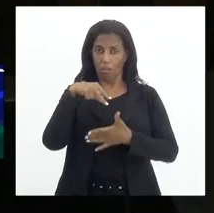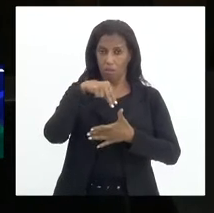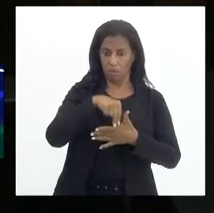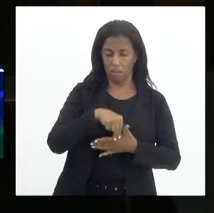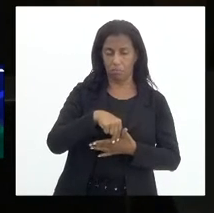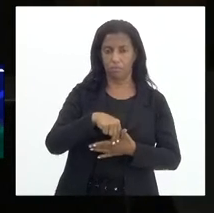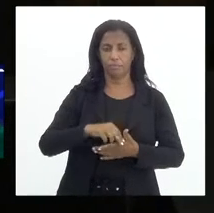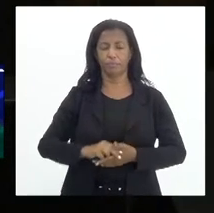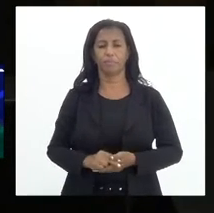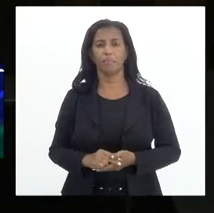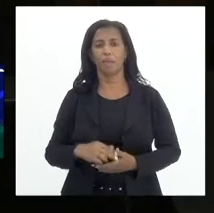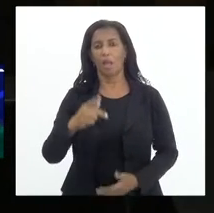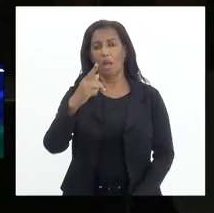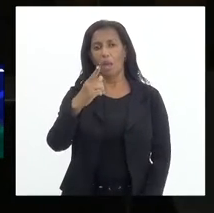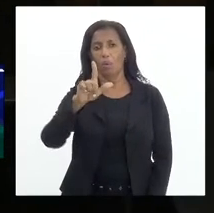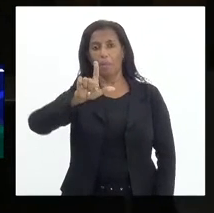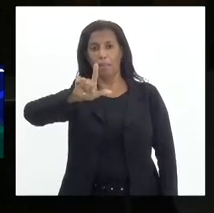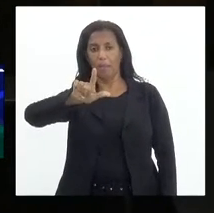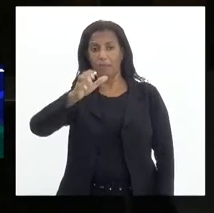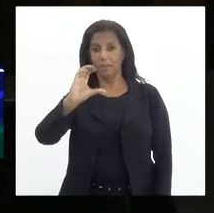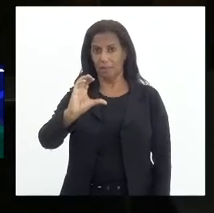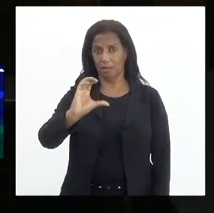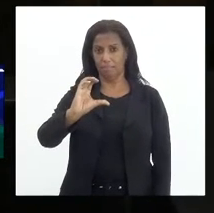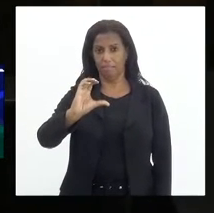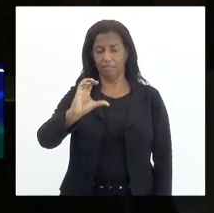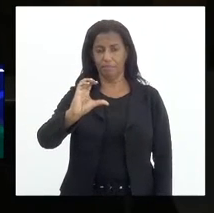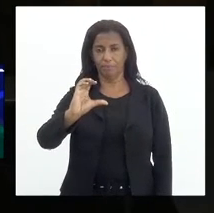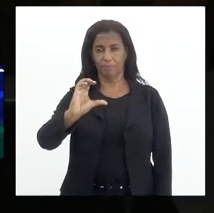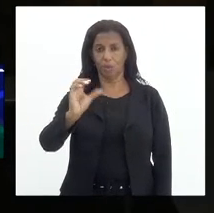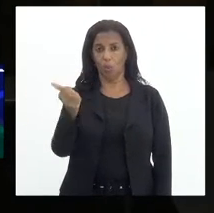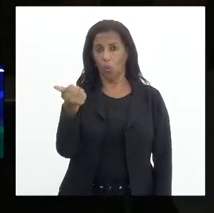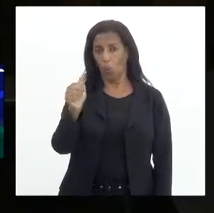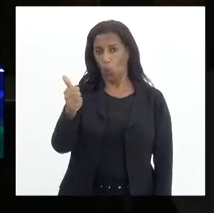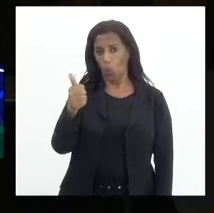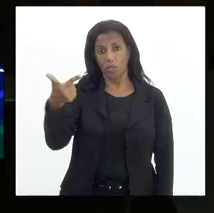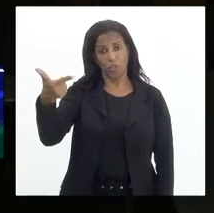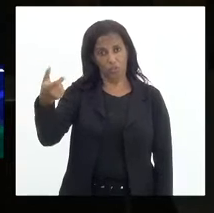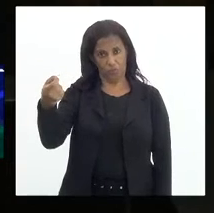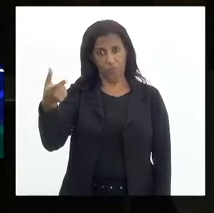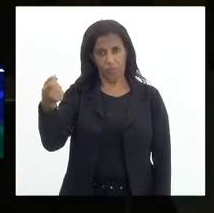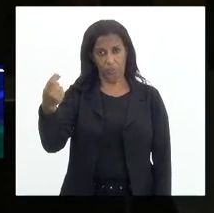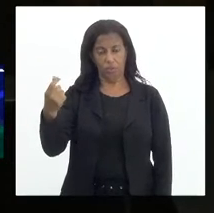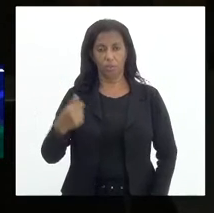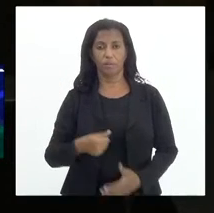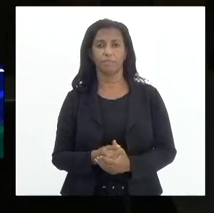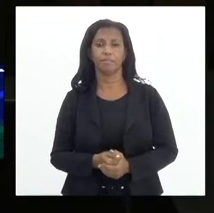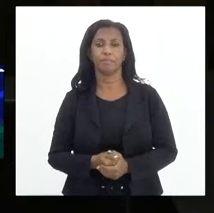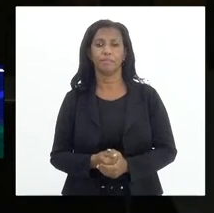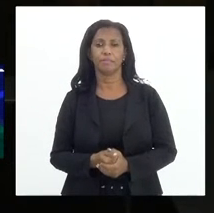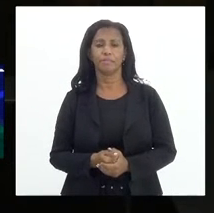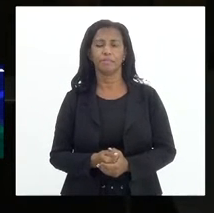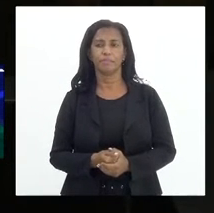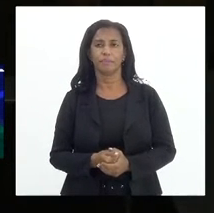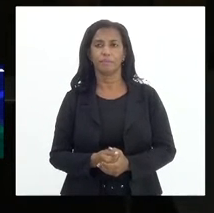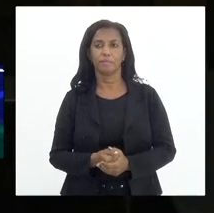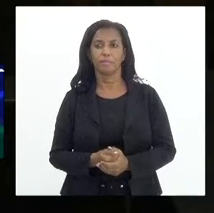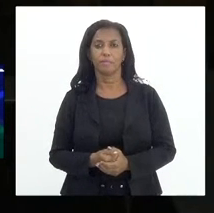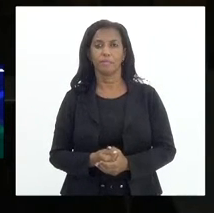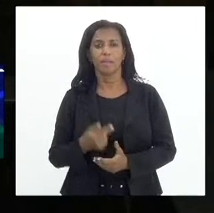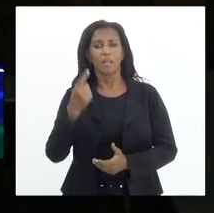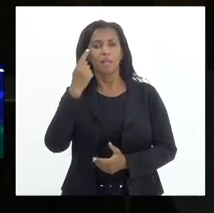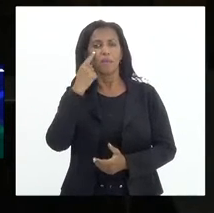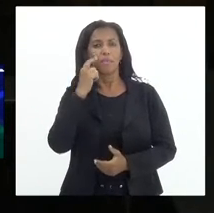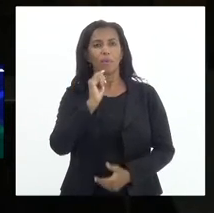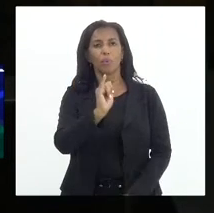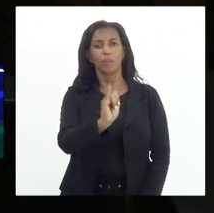anexado ao PLC 11 de 20, que prevê a apuração de